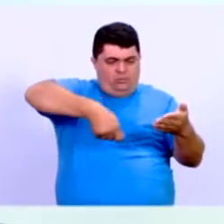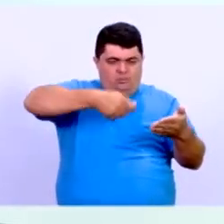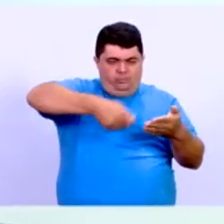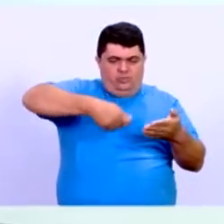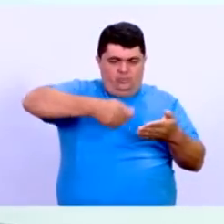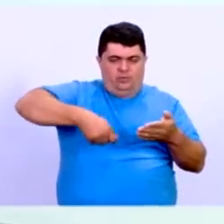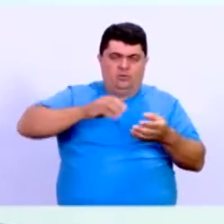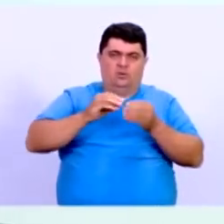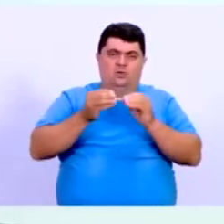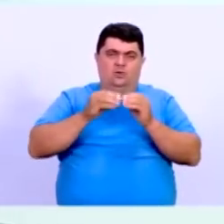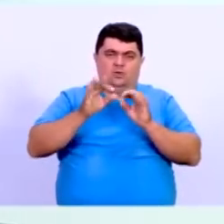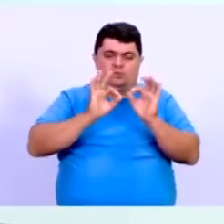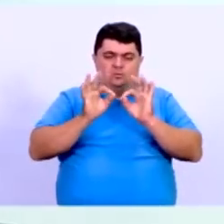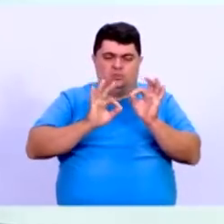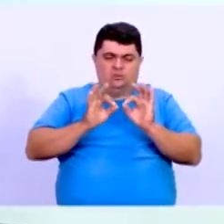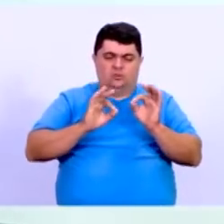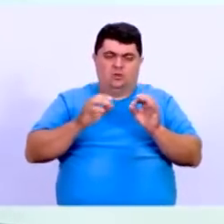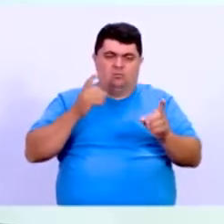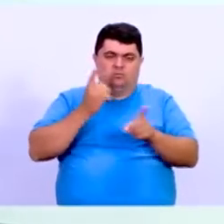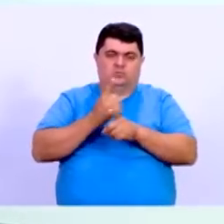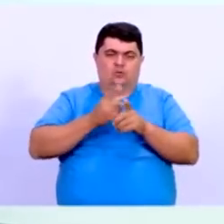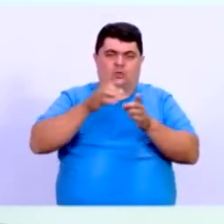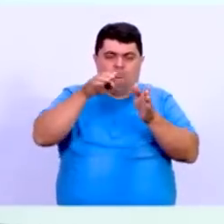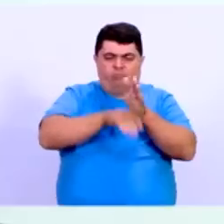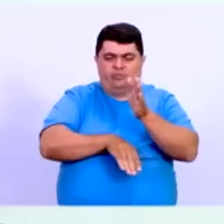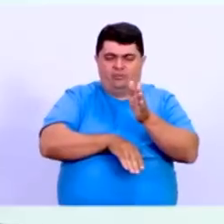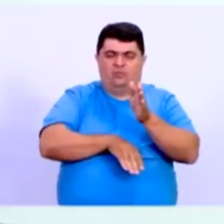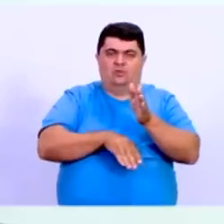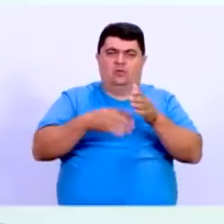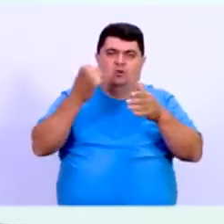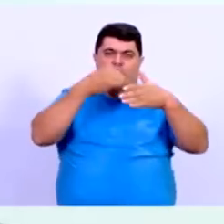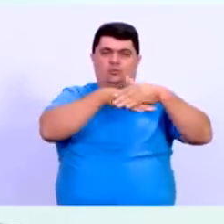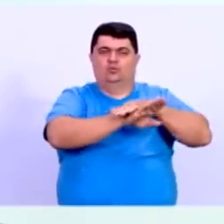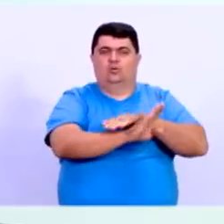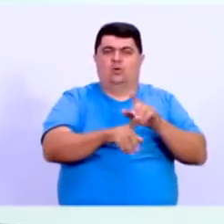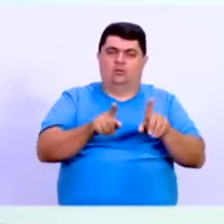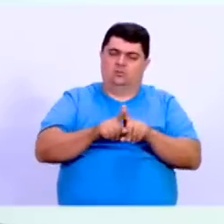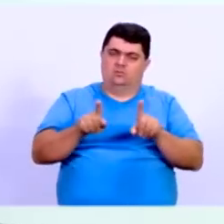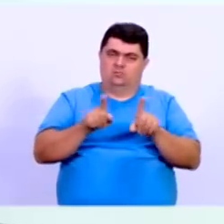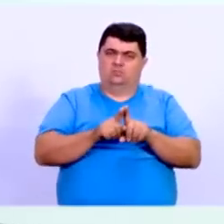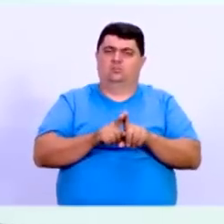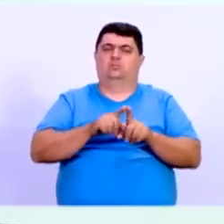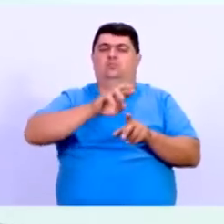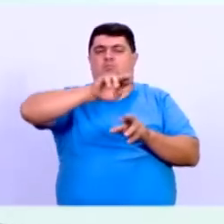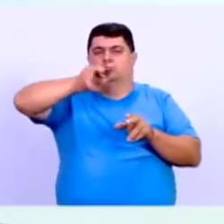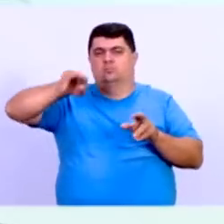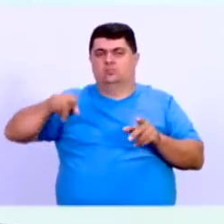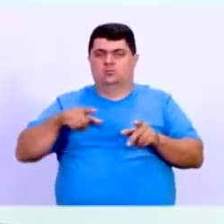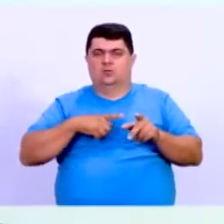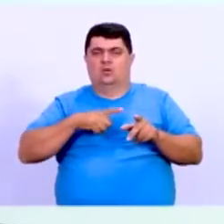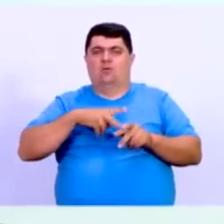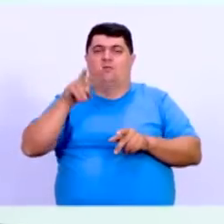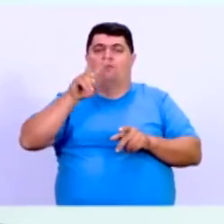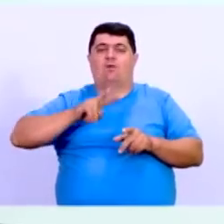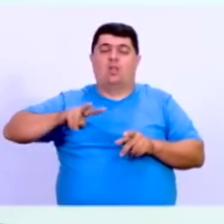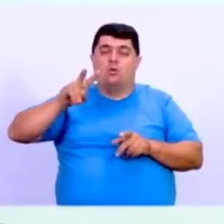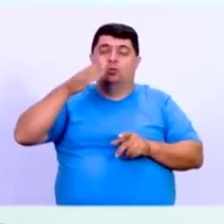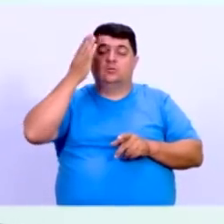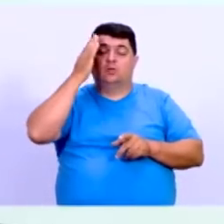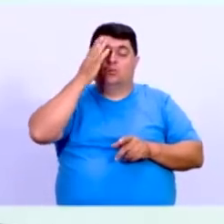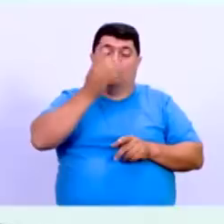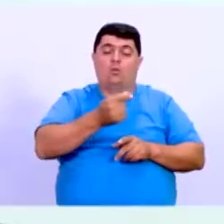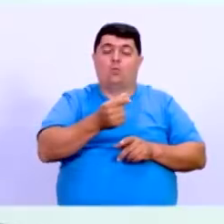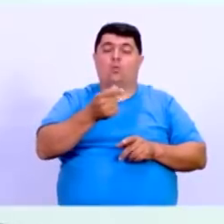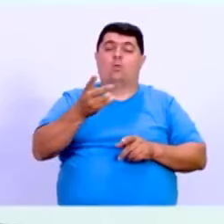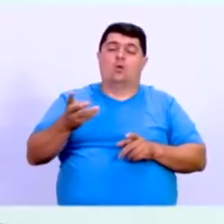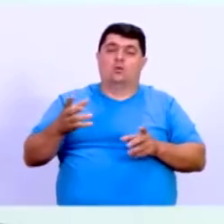de dados estruturado, automaticamente já dá baixa na quantidade do produto no estoque, já aparecem os valores ali naquela tela, o cliente já